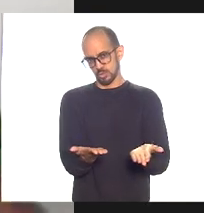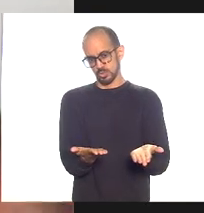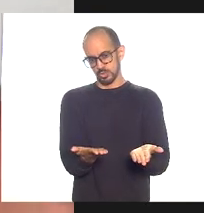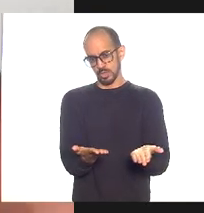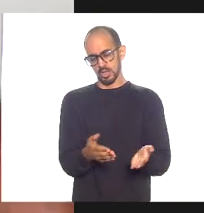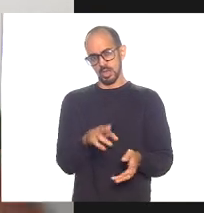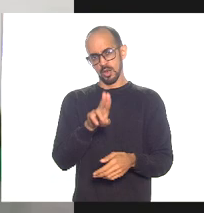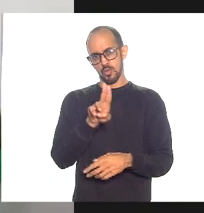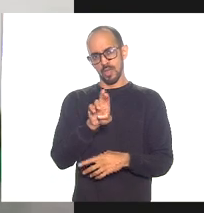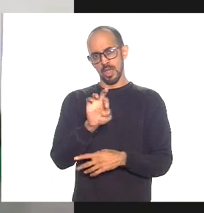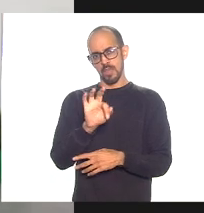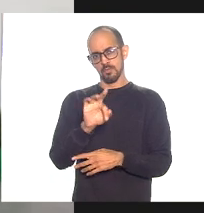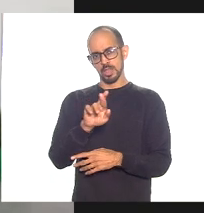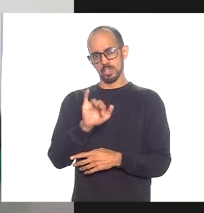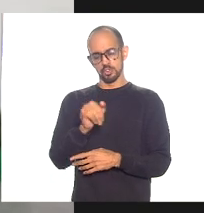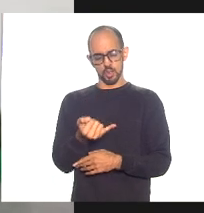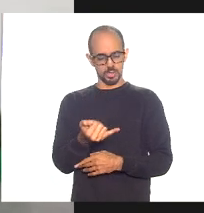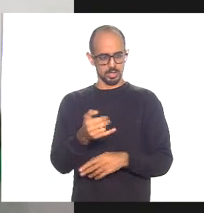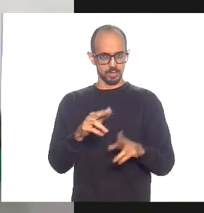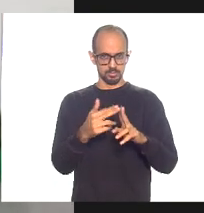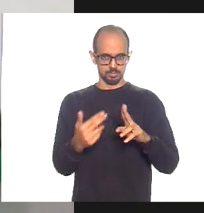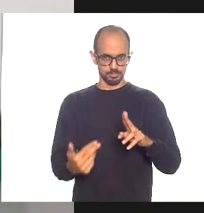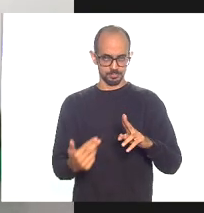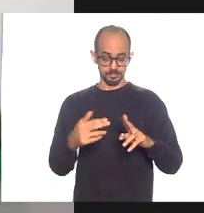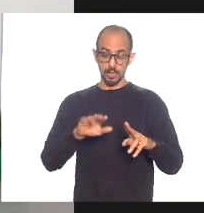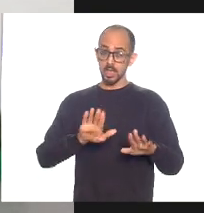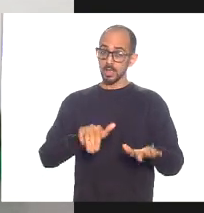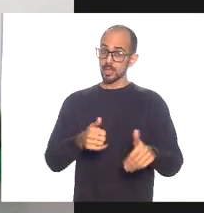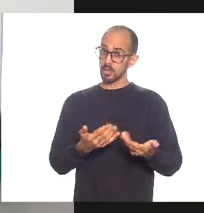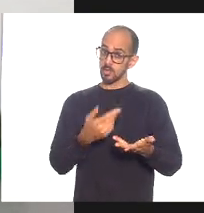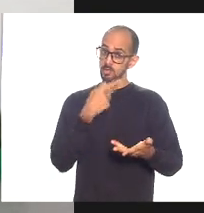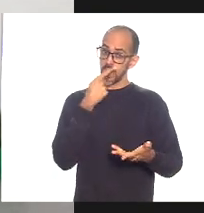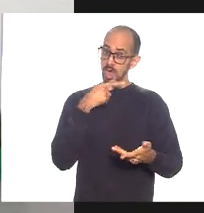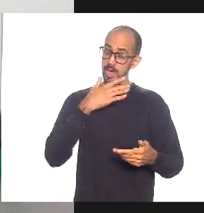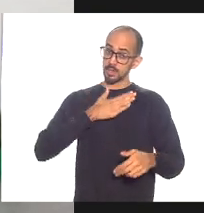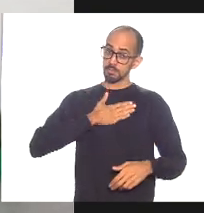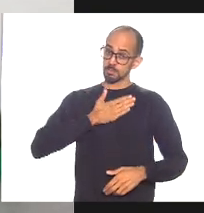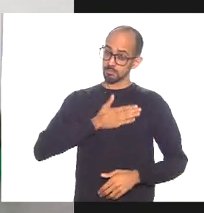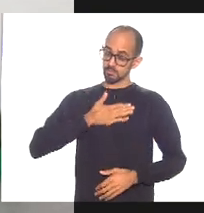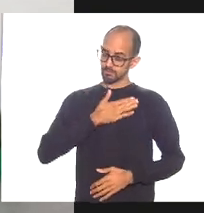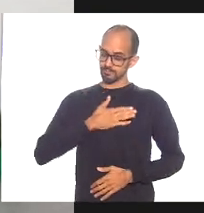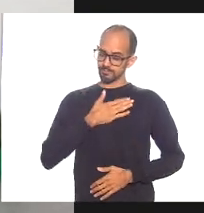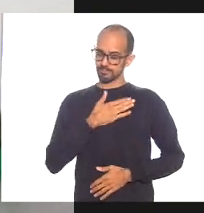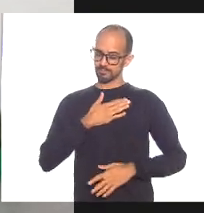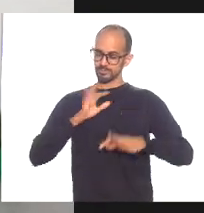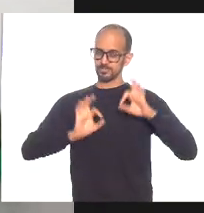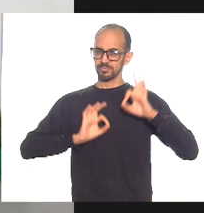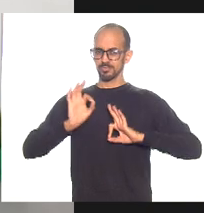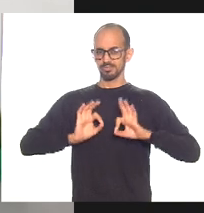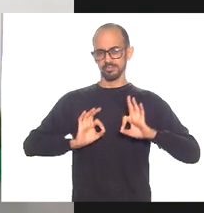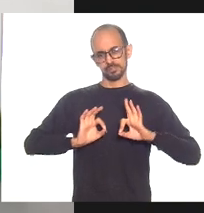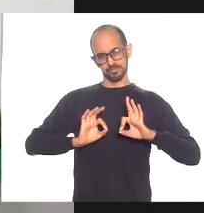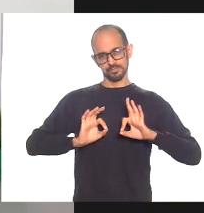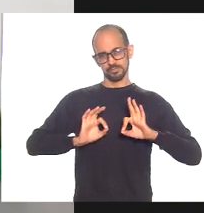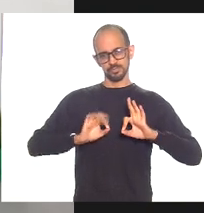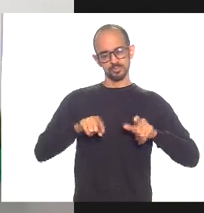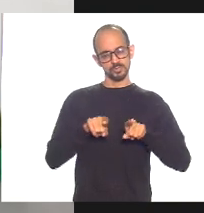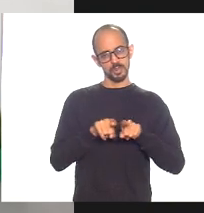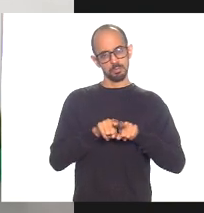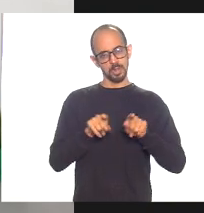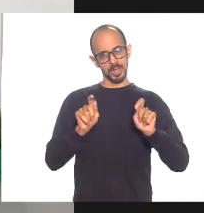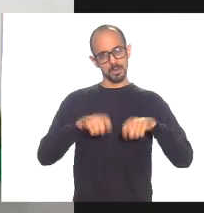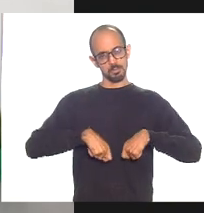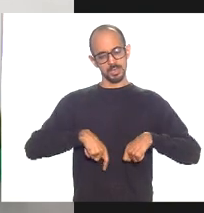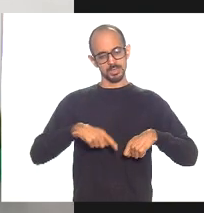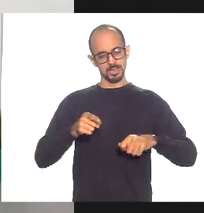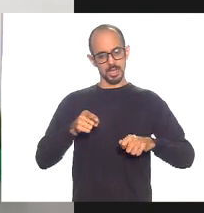na UFRJ. Então, senhor presidente, dizer aqui do meu contentamento com esse projeto, da possibilidade de parceria